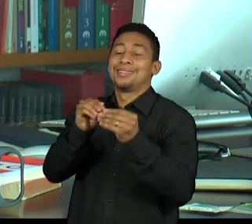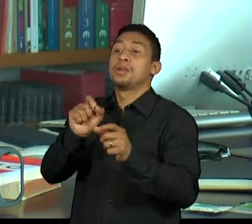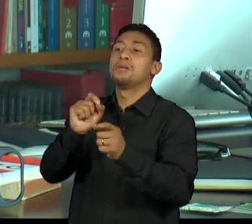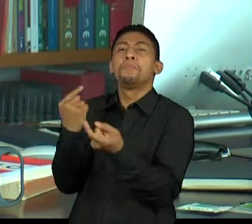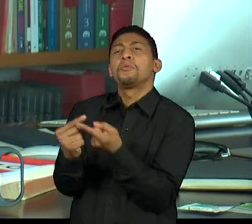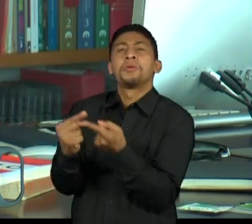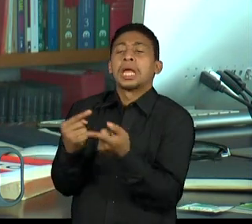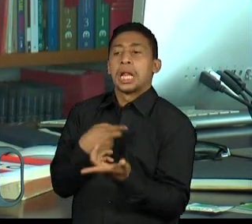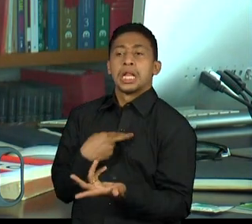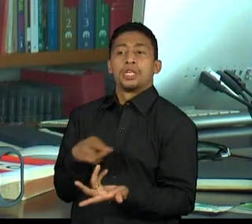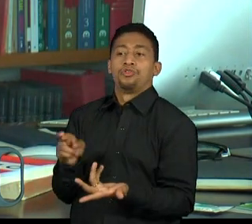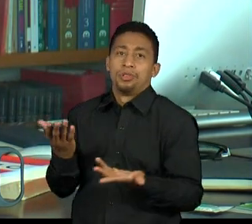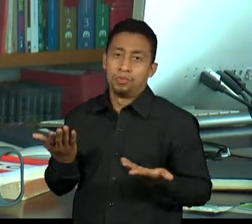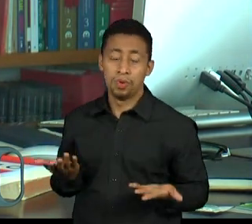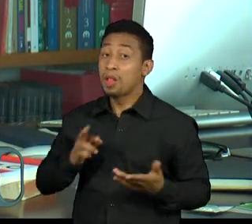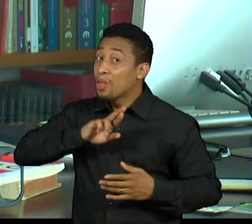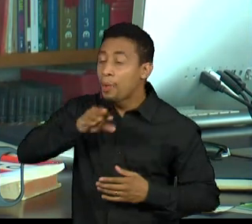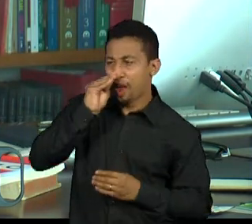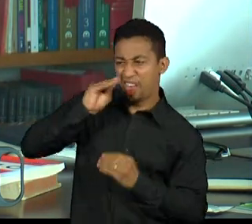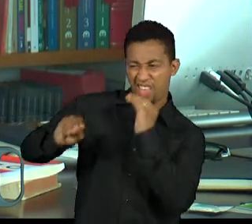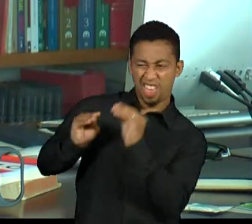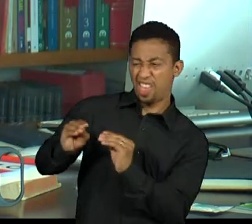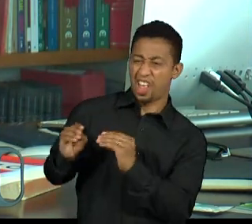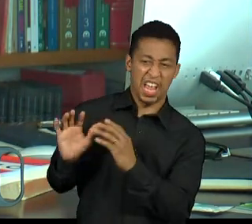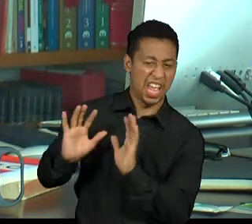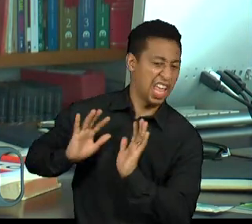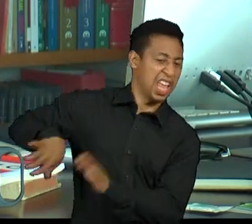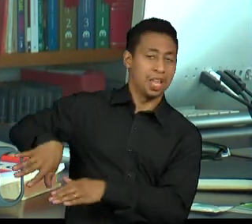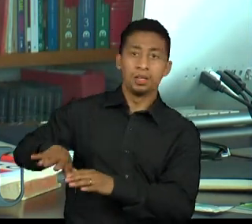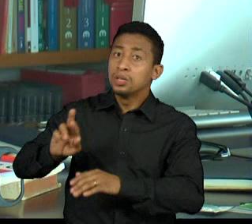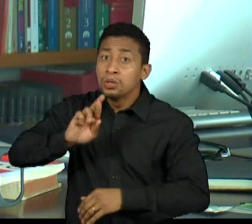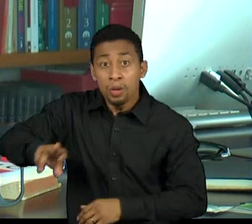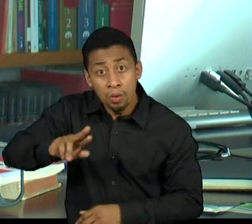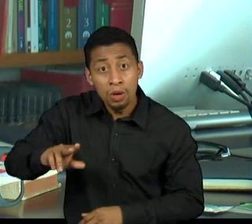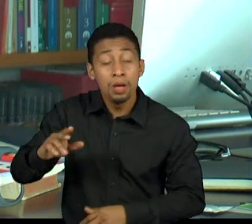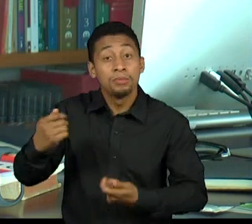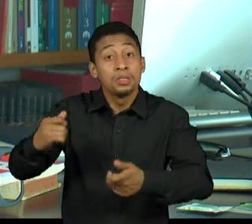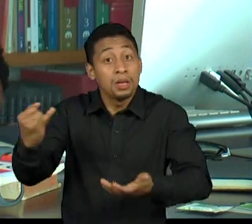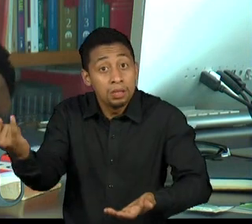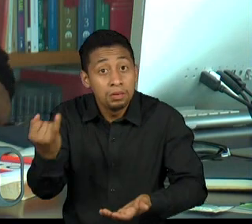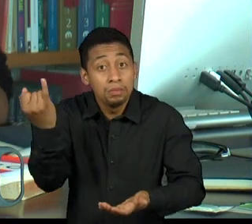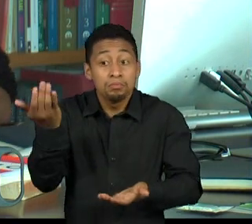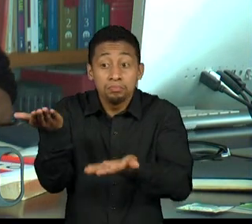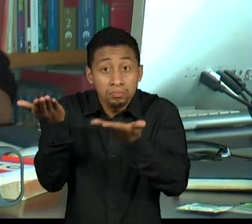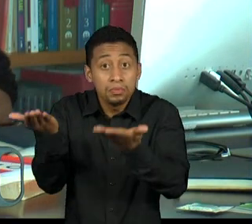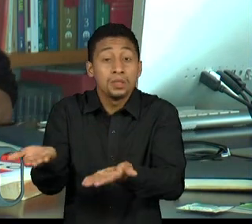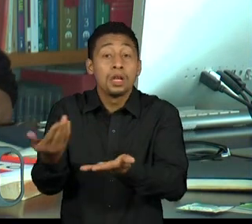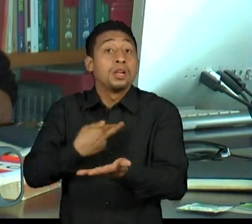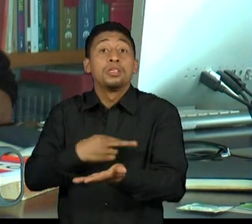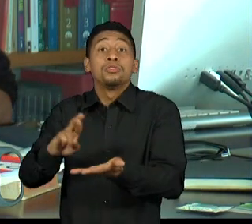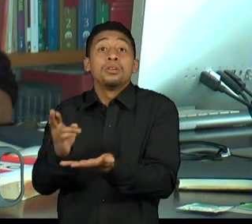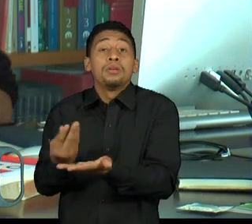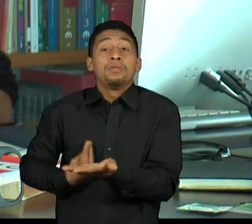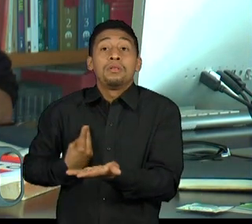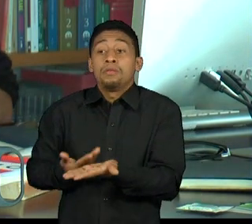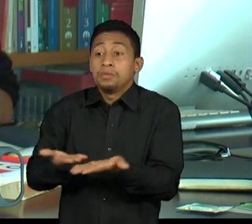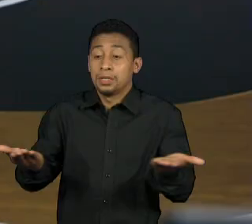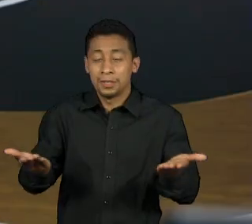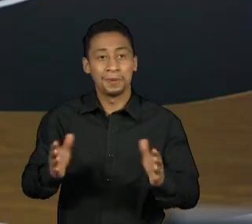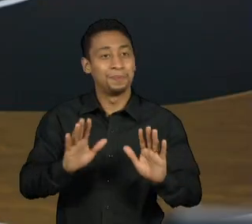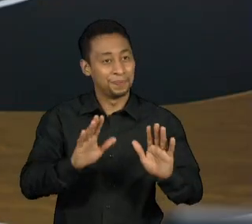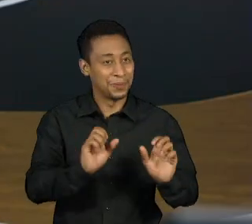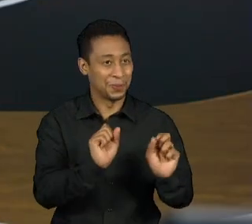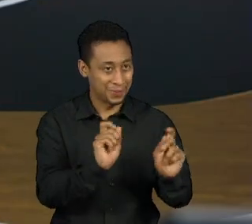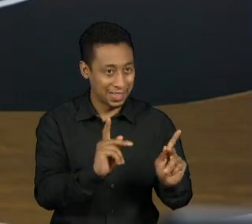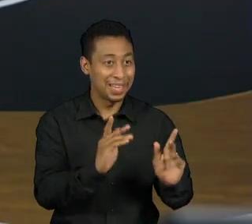e entender o valor simbólico da religião na vida das pessoas. Certo, com isso, então a